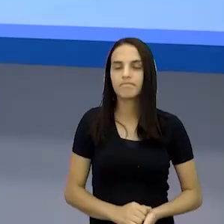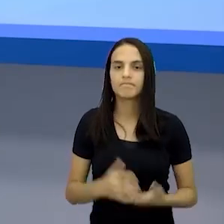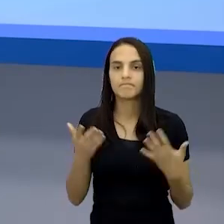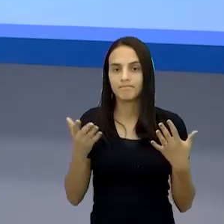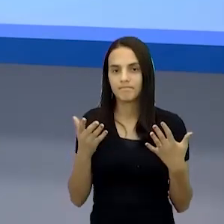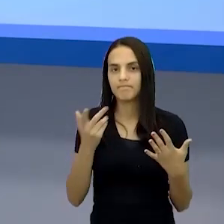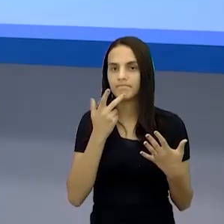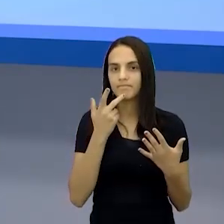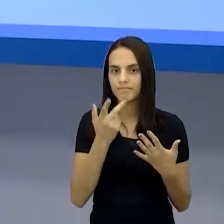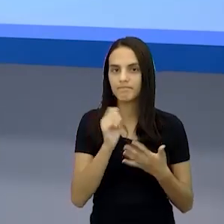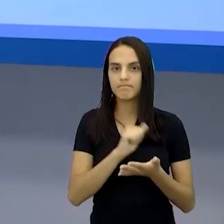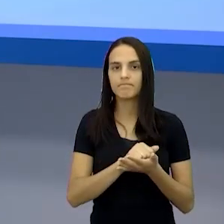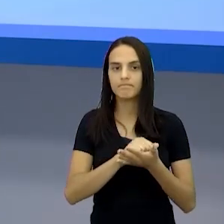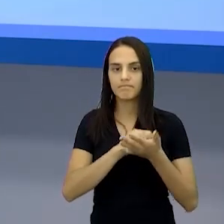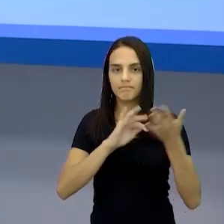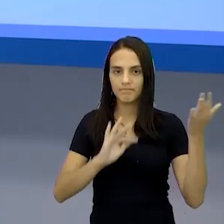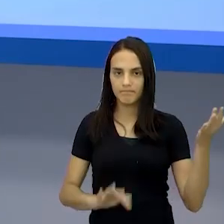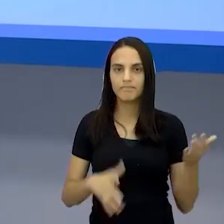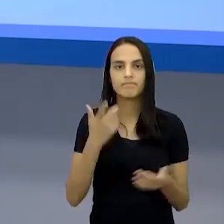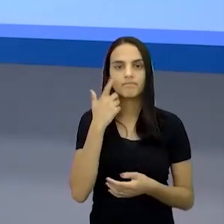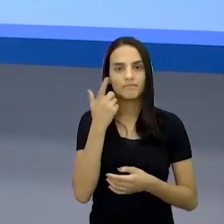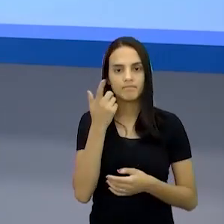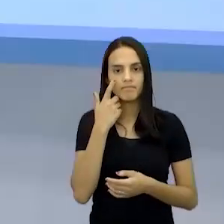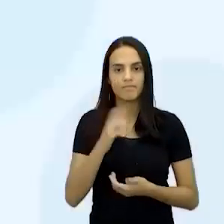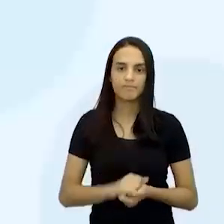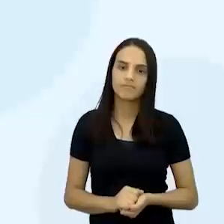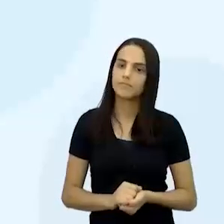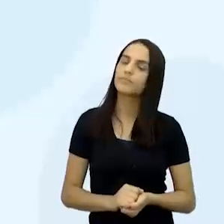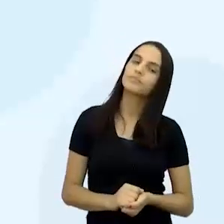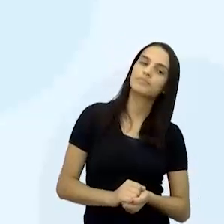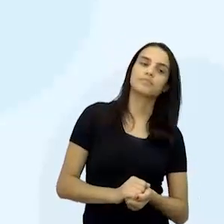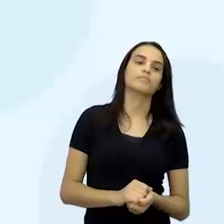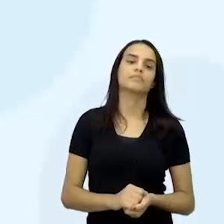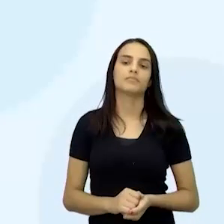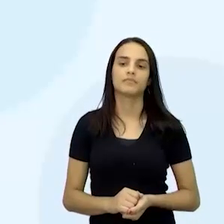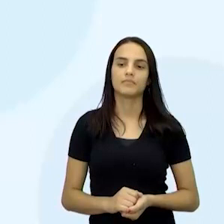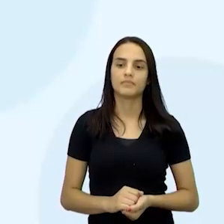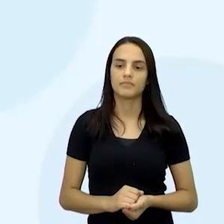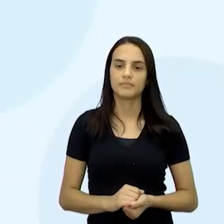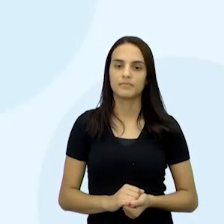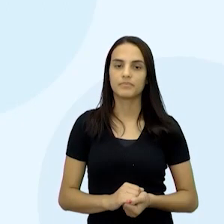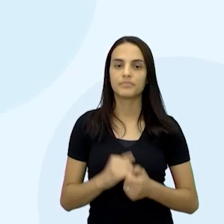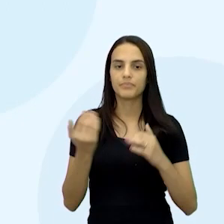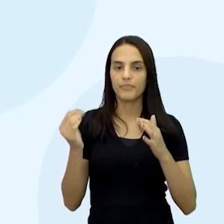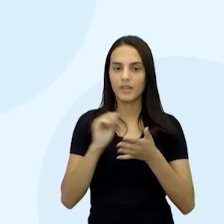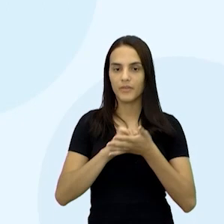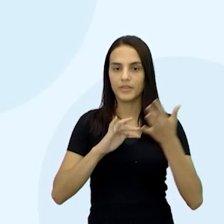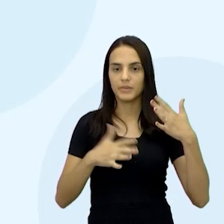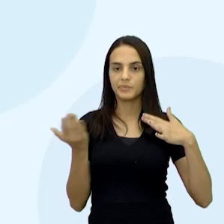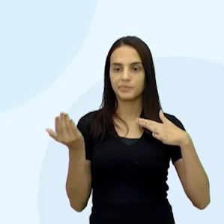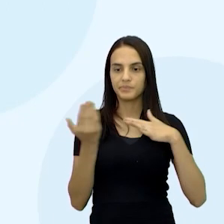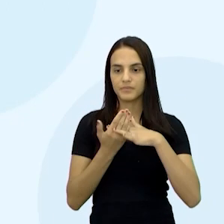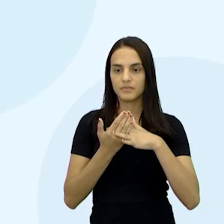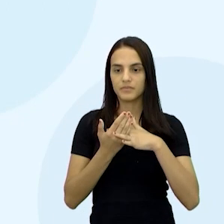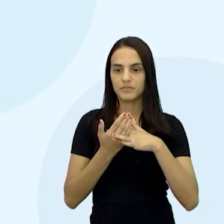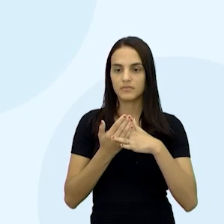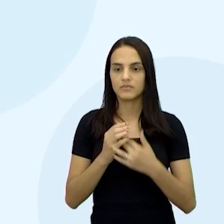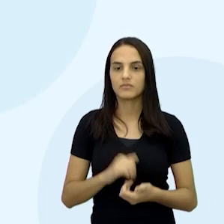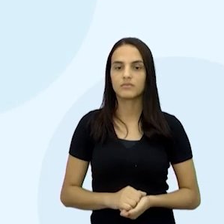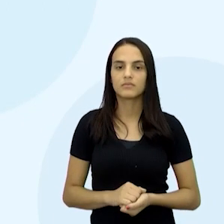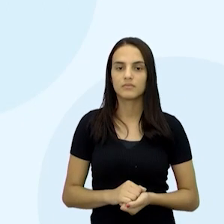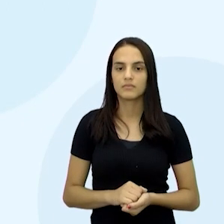aí de atividade, a gente vai ver o percursor dessas atividades integradas. Então tá aí, ó,